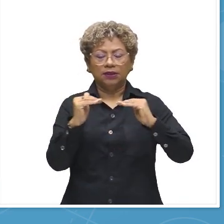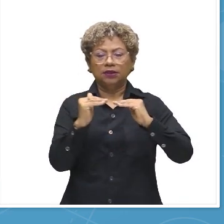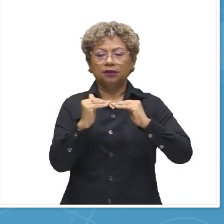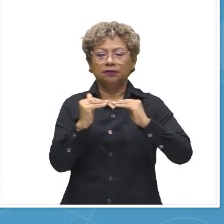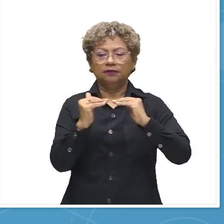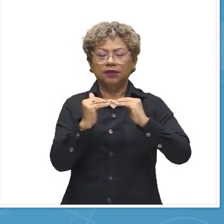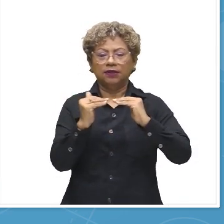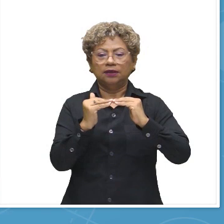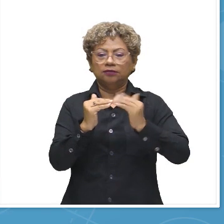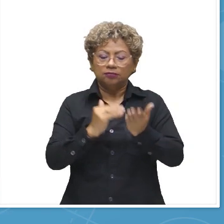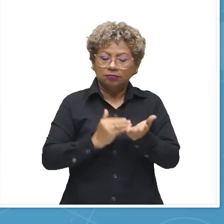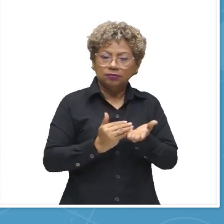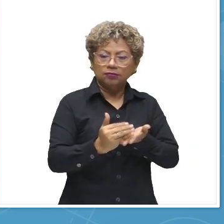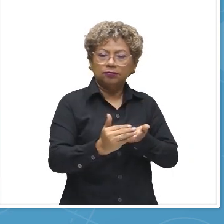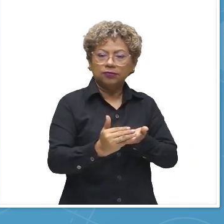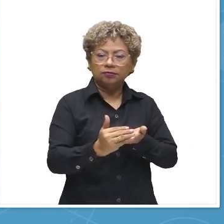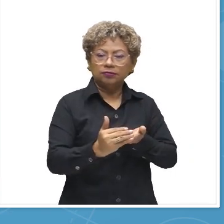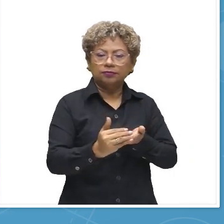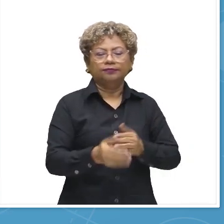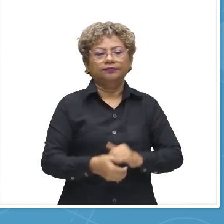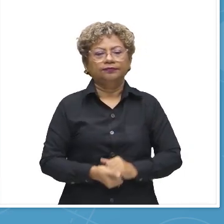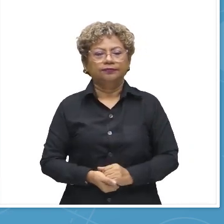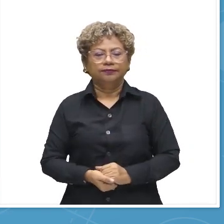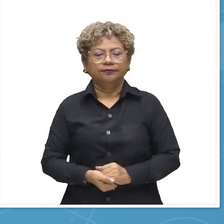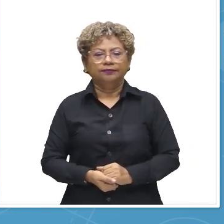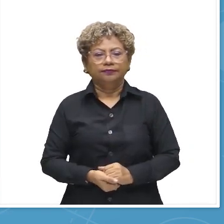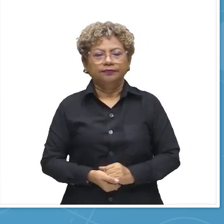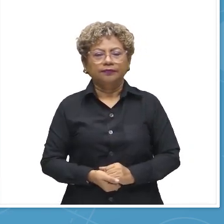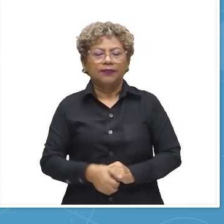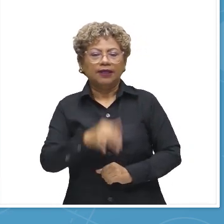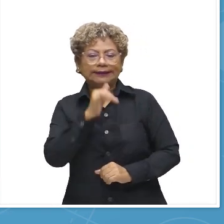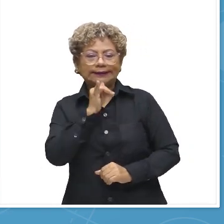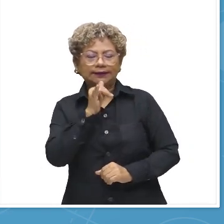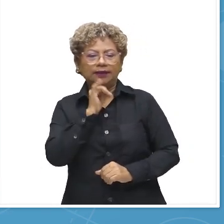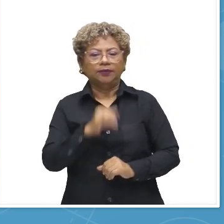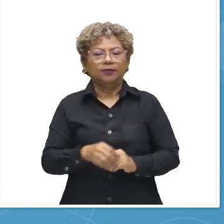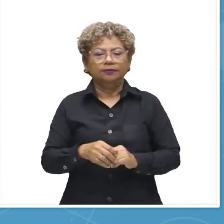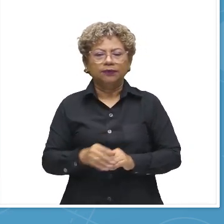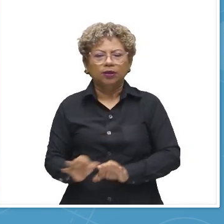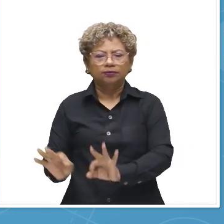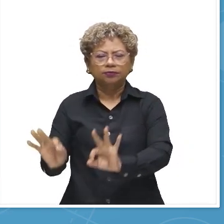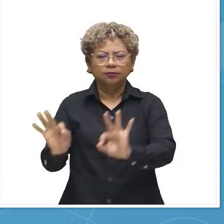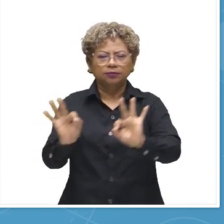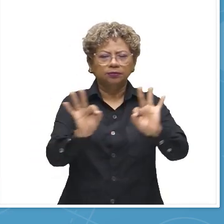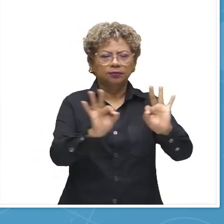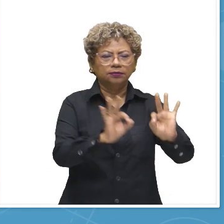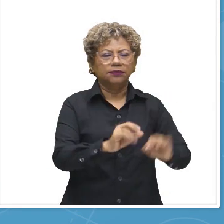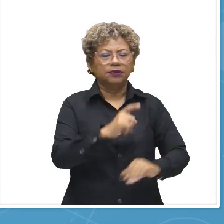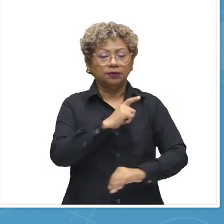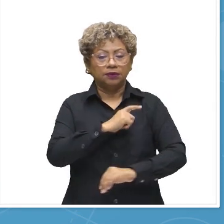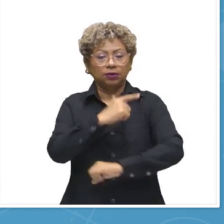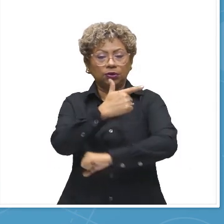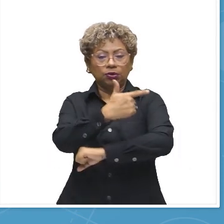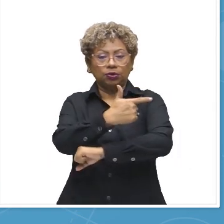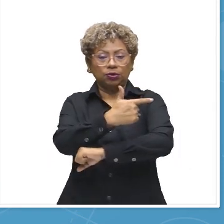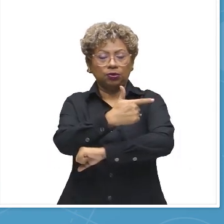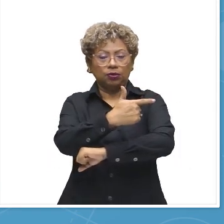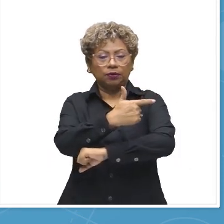fração inicial, que é o que nós temos aqui. Percebam, eu tenho 2 sobre